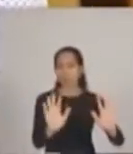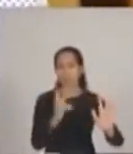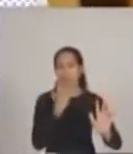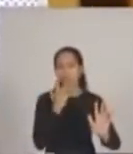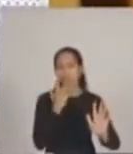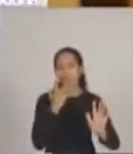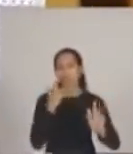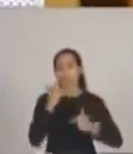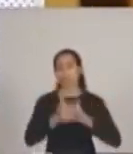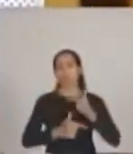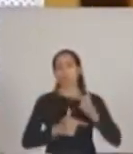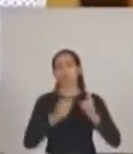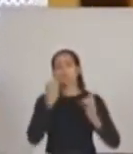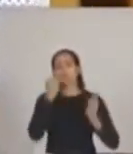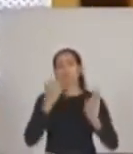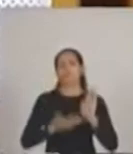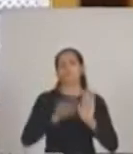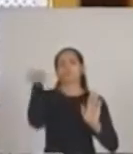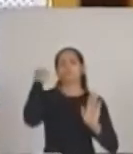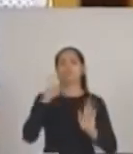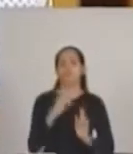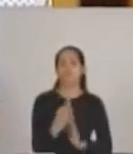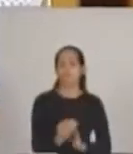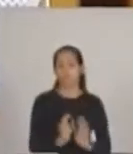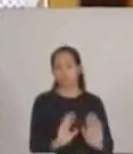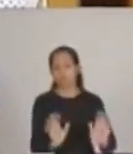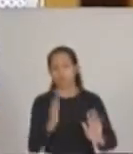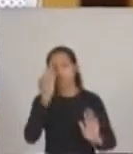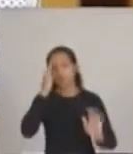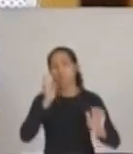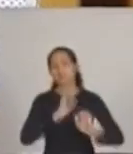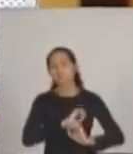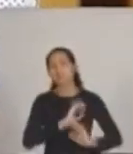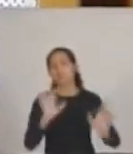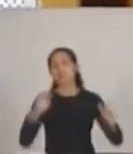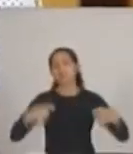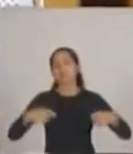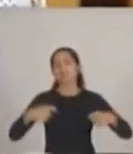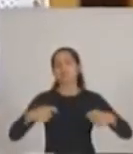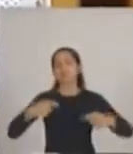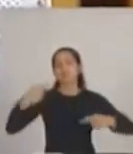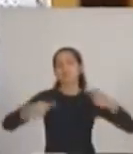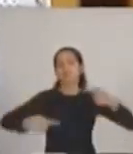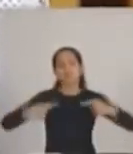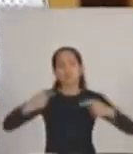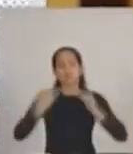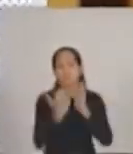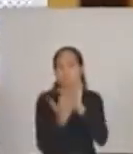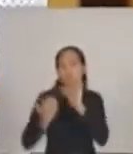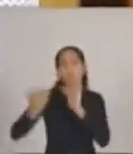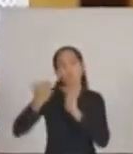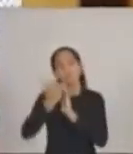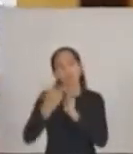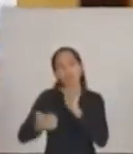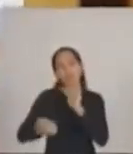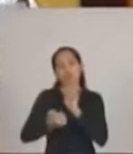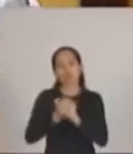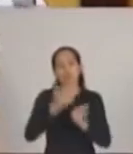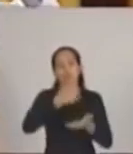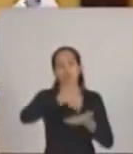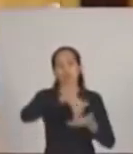veto, porque eu entendo que precisa de uma discussão, inclusive maior, com a Secretaria de Saúde,